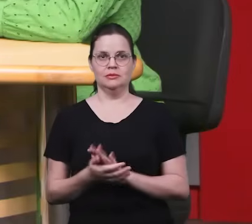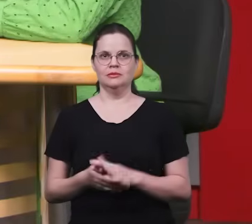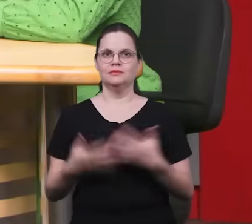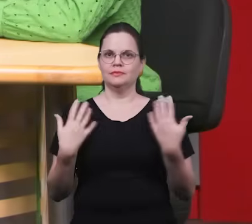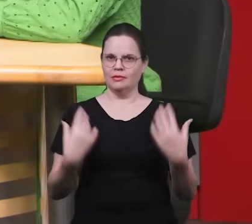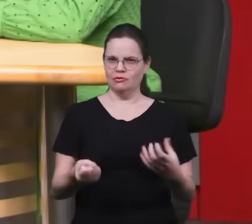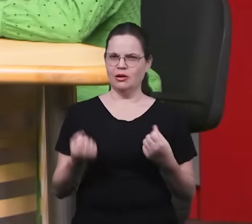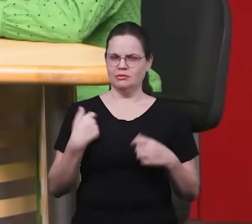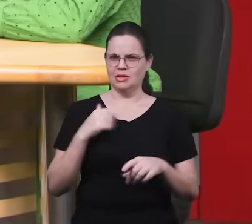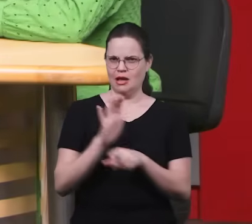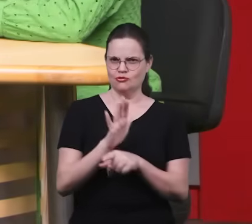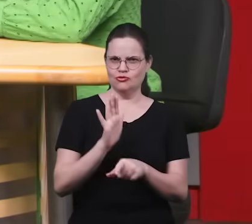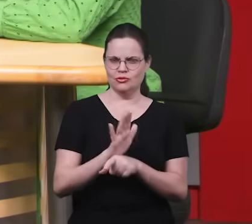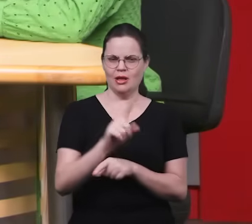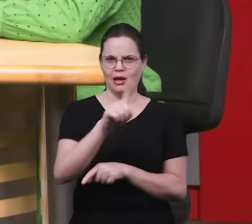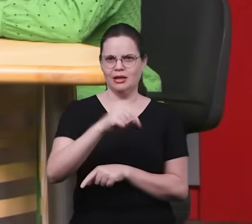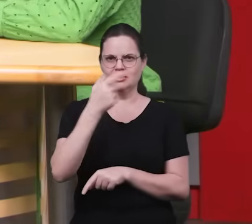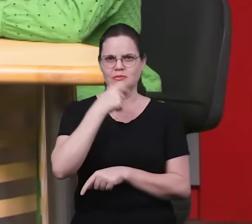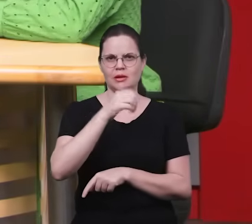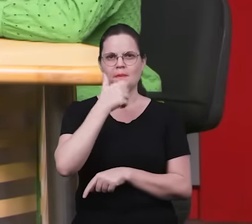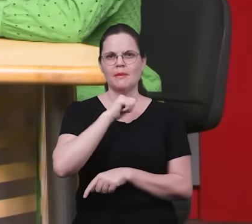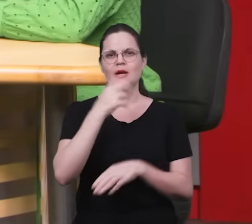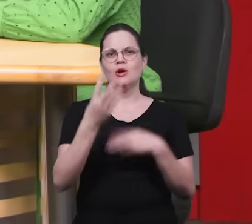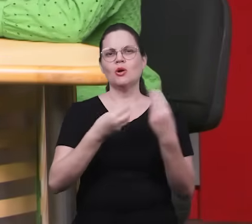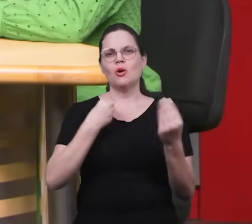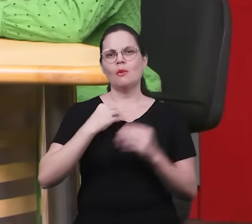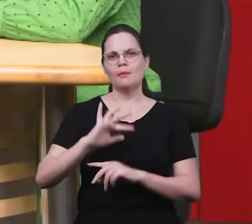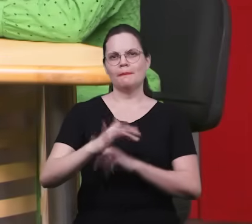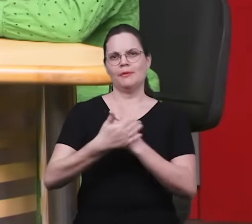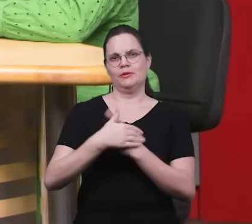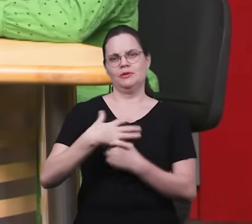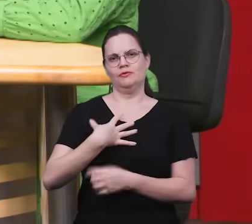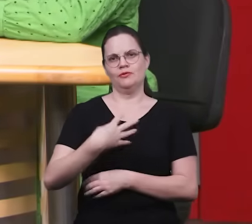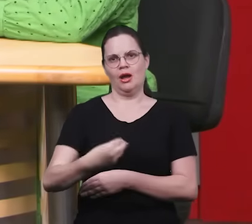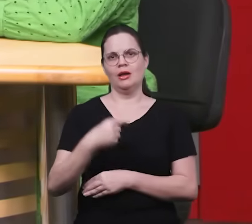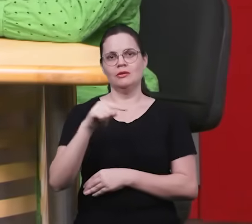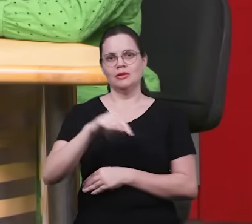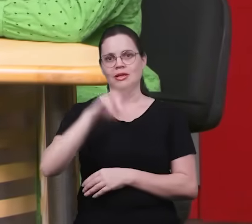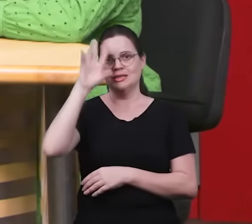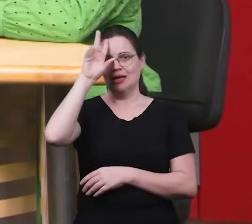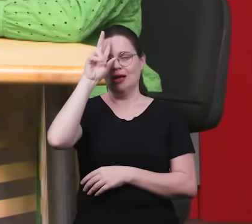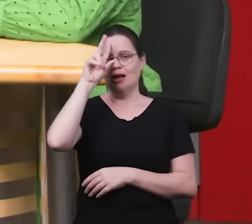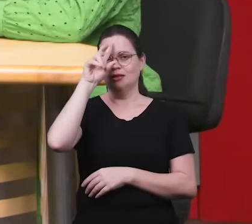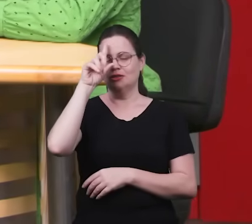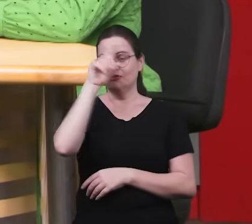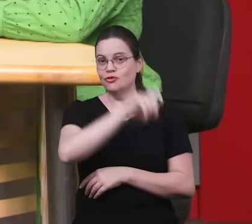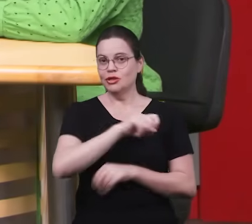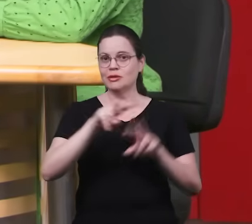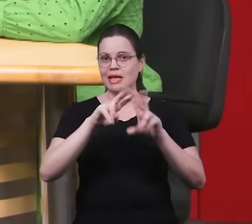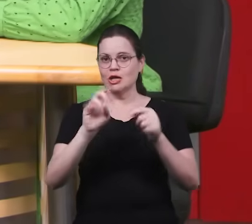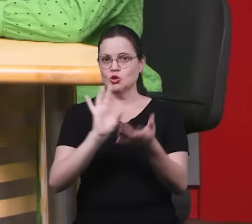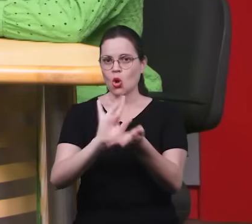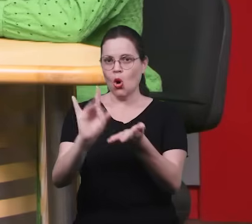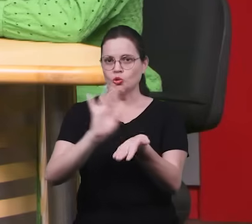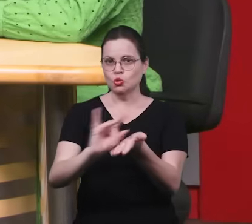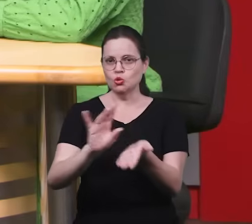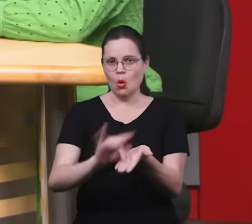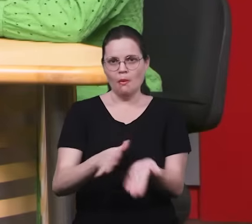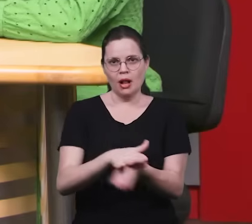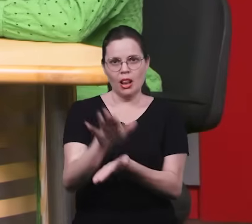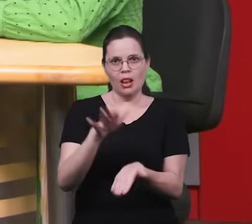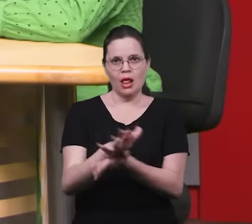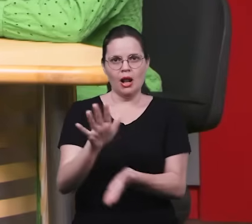os pais para a gente pensar como proteger os nossos filhos desse consumismo, porque a gente está dentro de uma